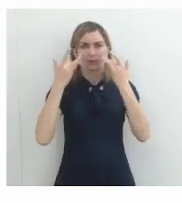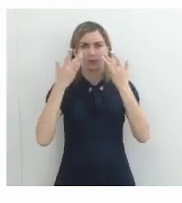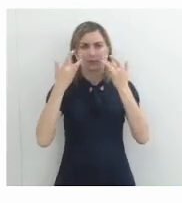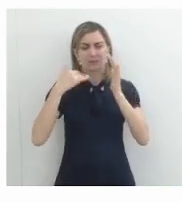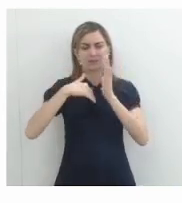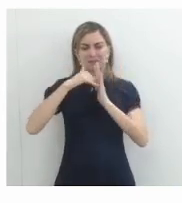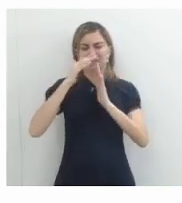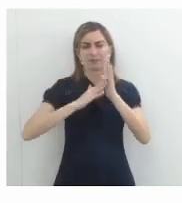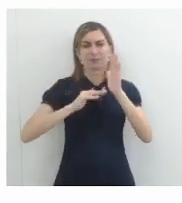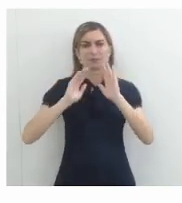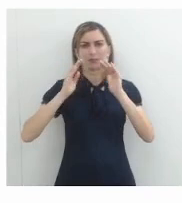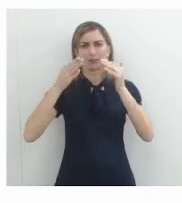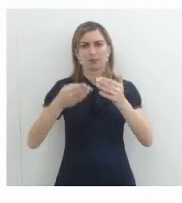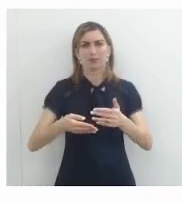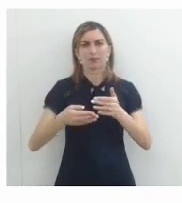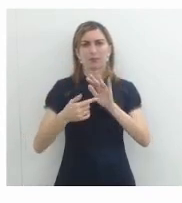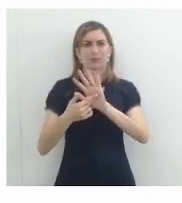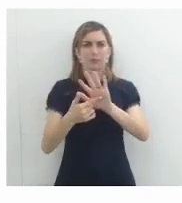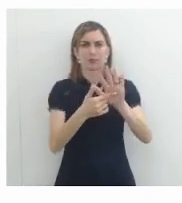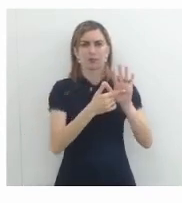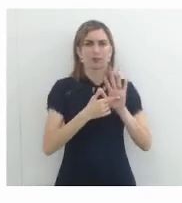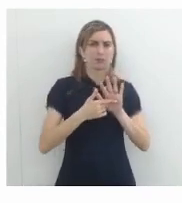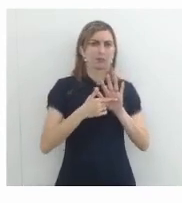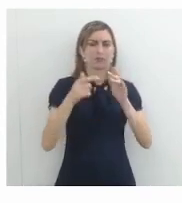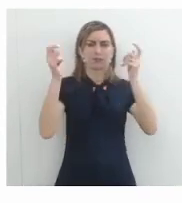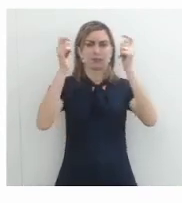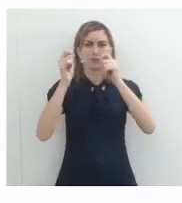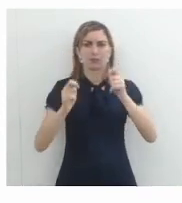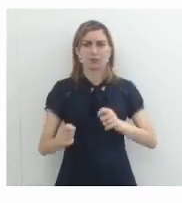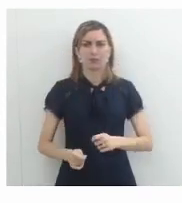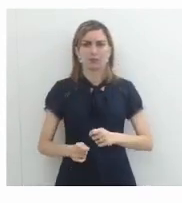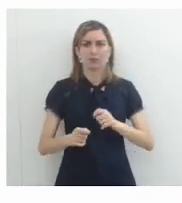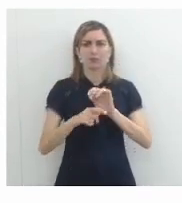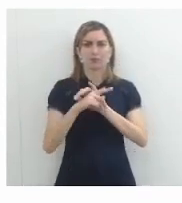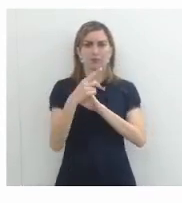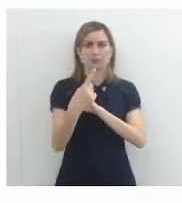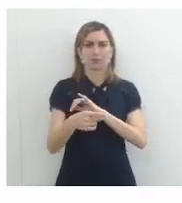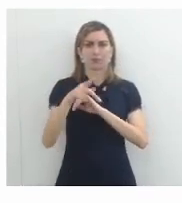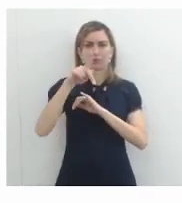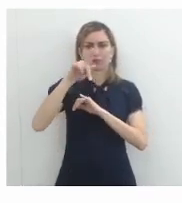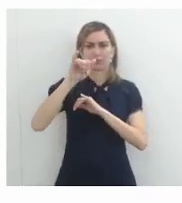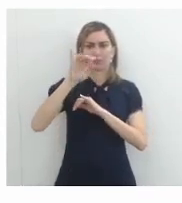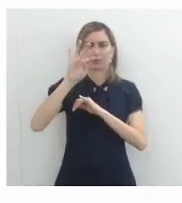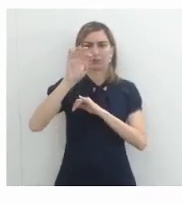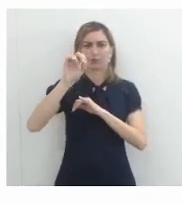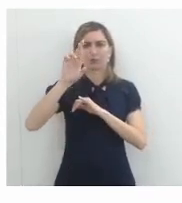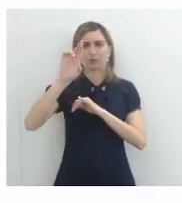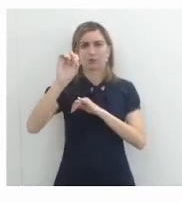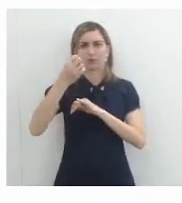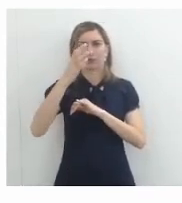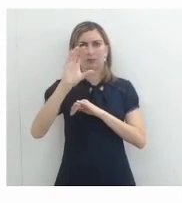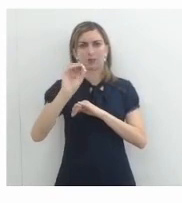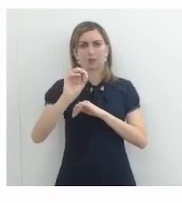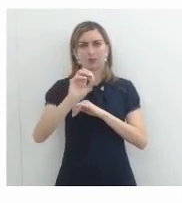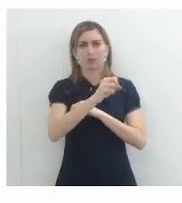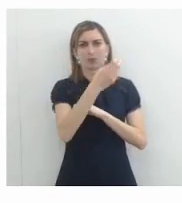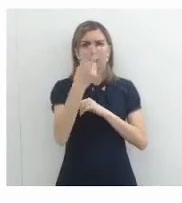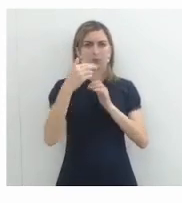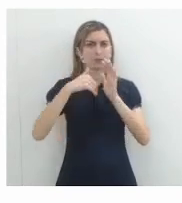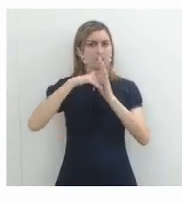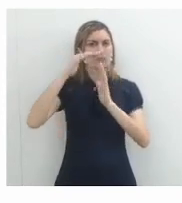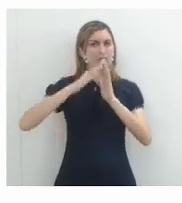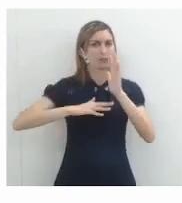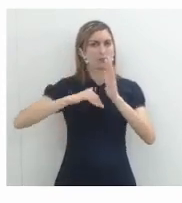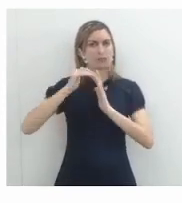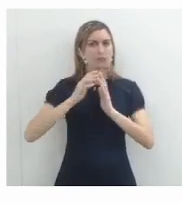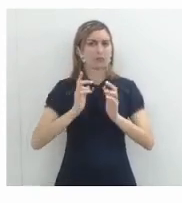espaço destinado à exposição de obras artísticas de caráter pitoresco, ou seja, pintura, né? Então